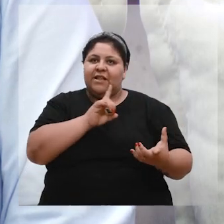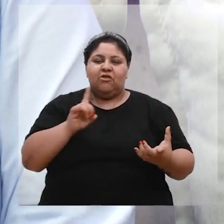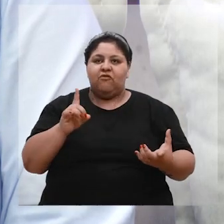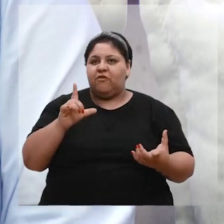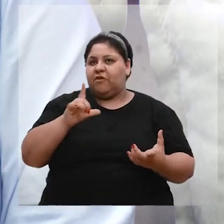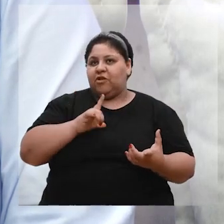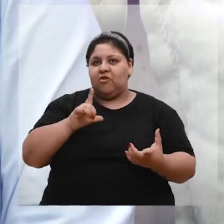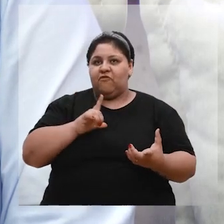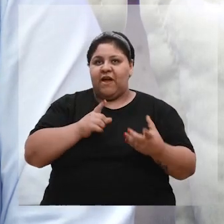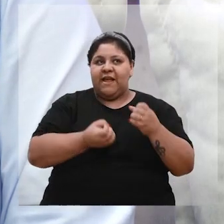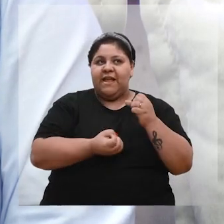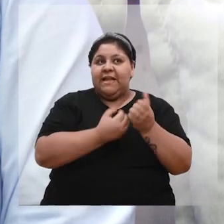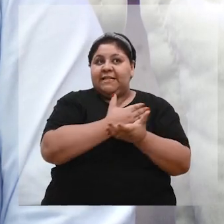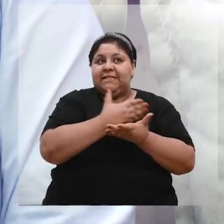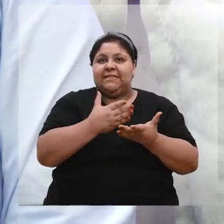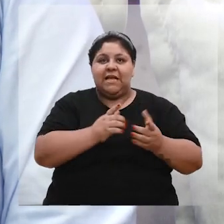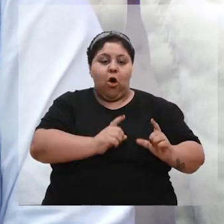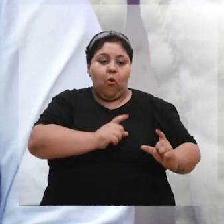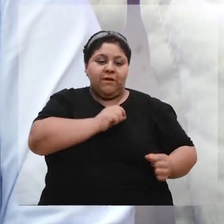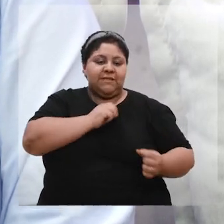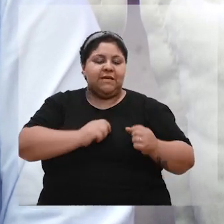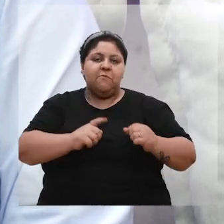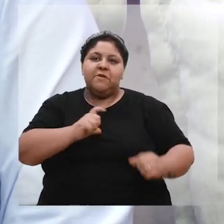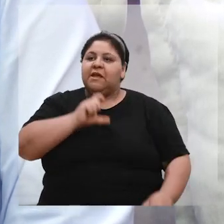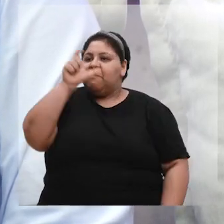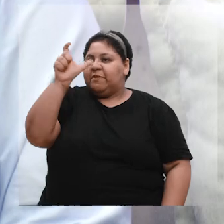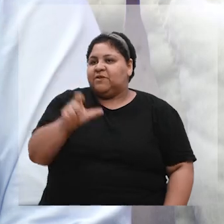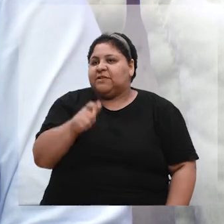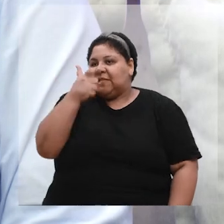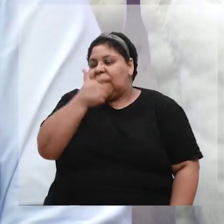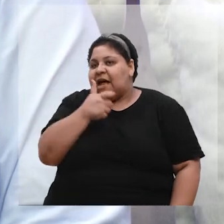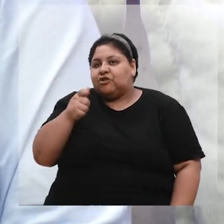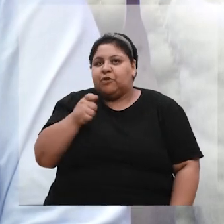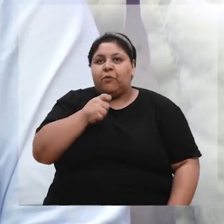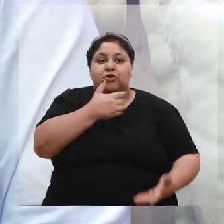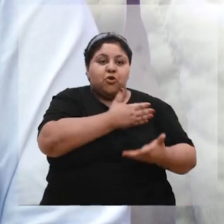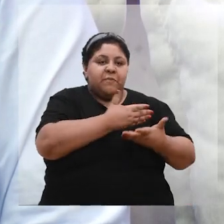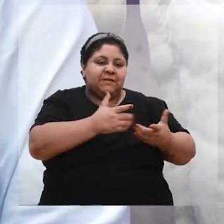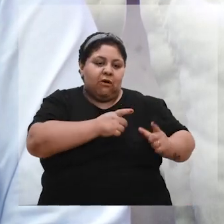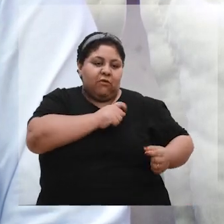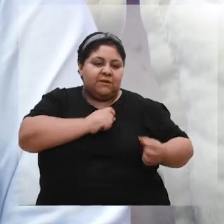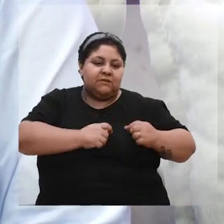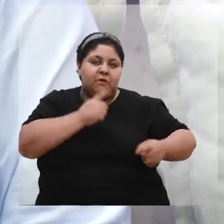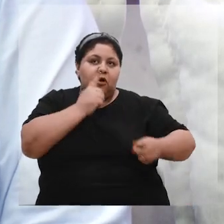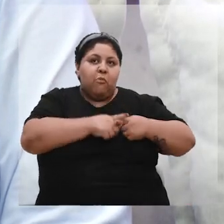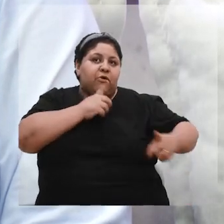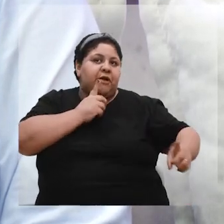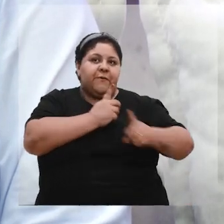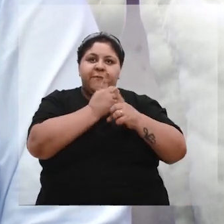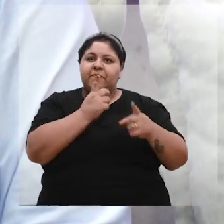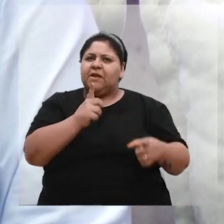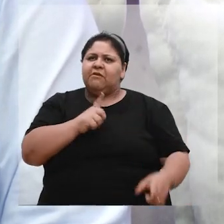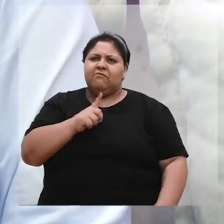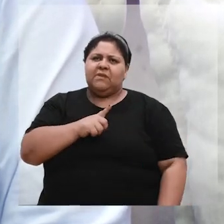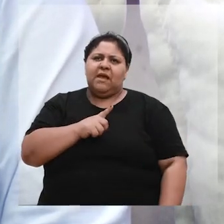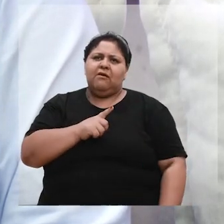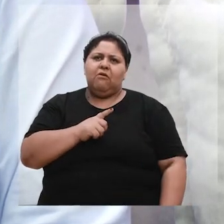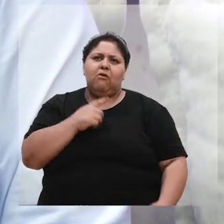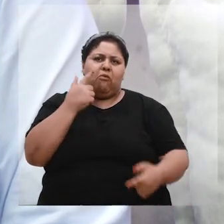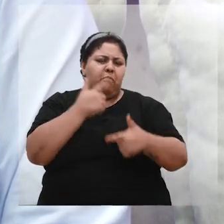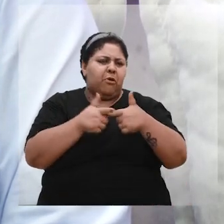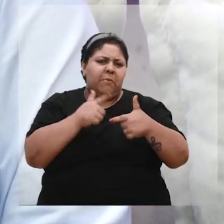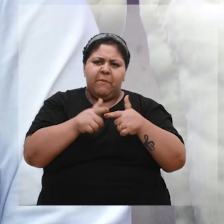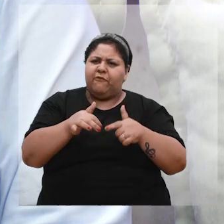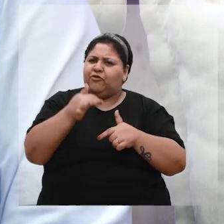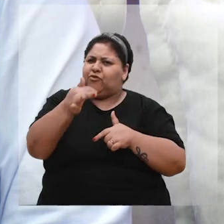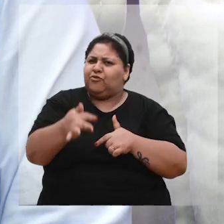exame, ele não vai causar o câncer de mama, que tem pacientes que acham. Ele não vai ser uma irradiação que depois vai te